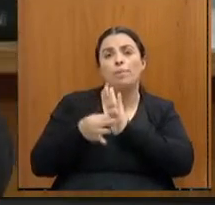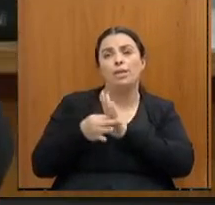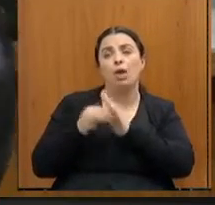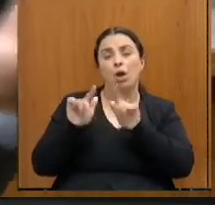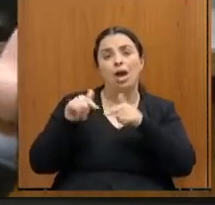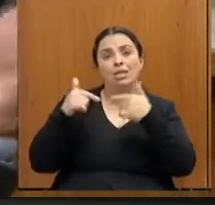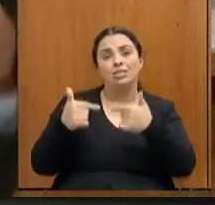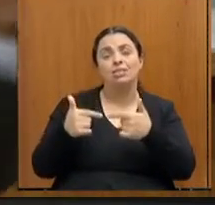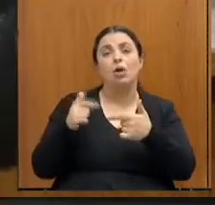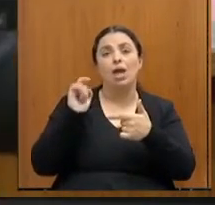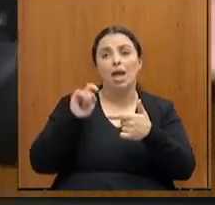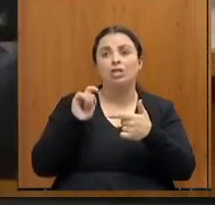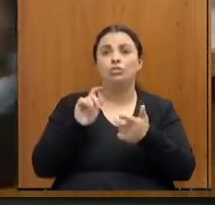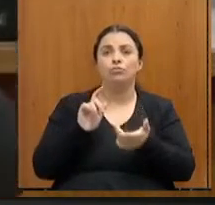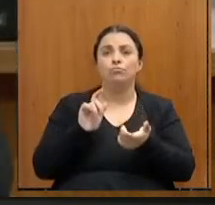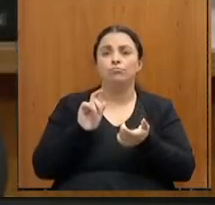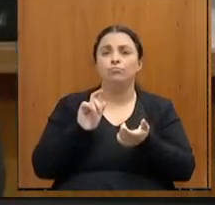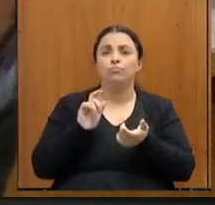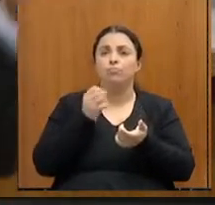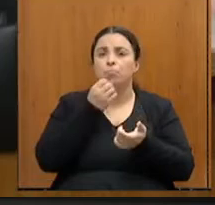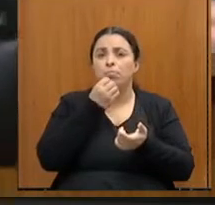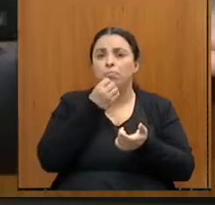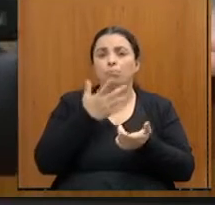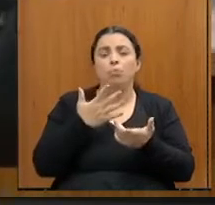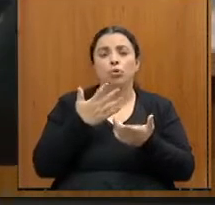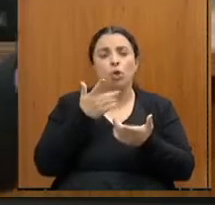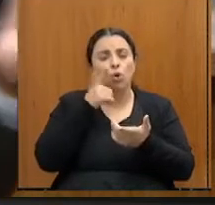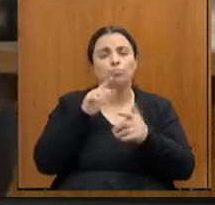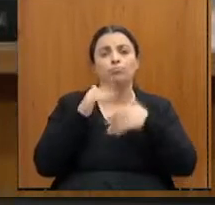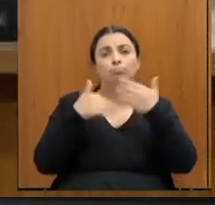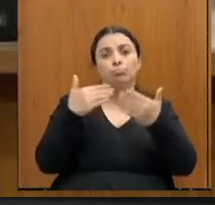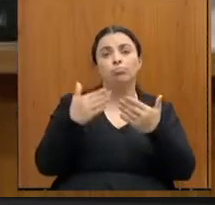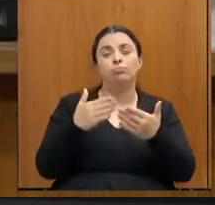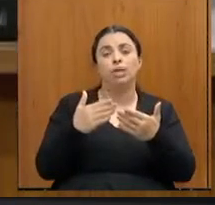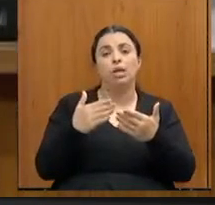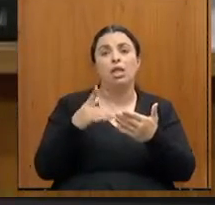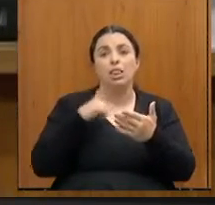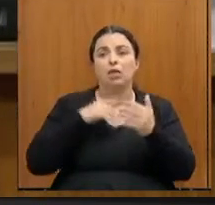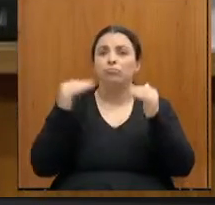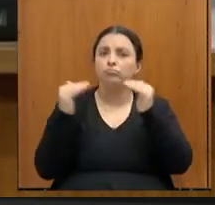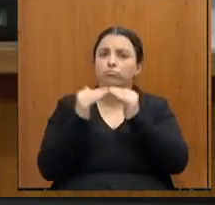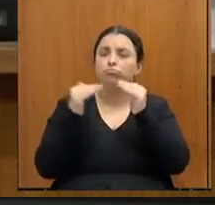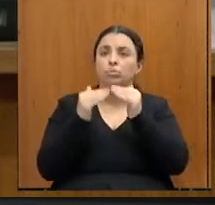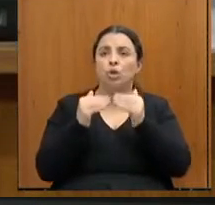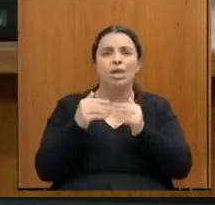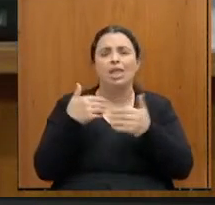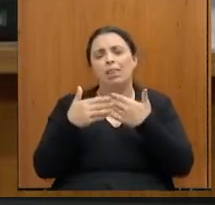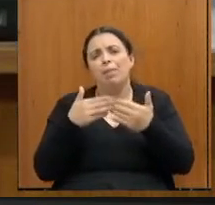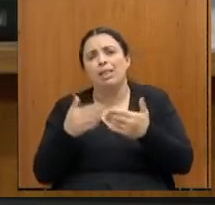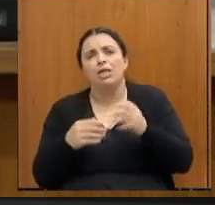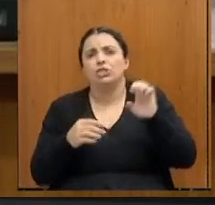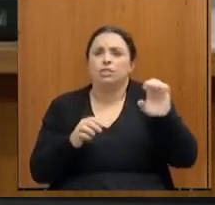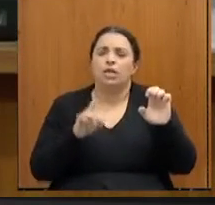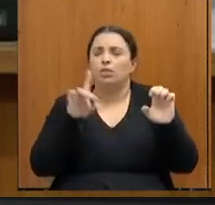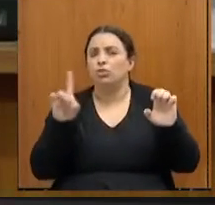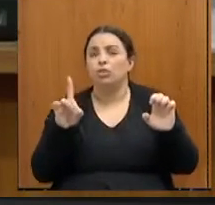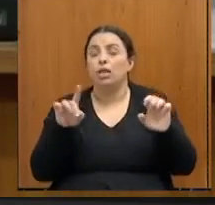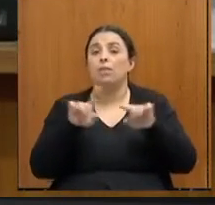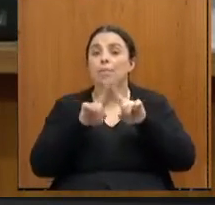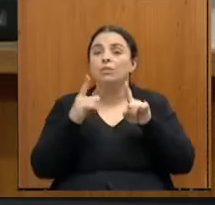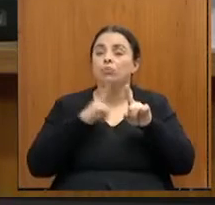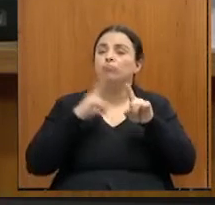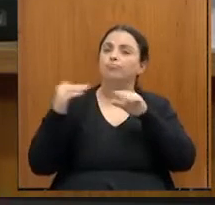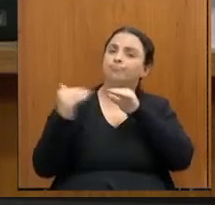convergência Independente de ser esquerda direita existe convergência e eu te agradeço por isso é